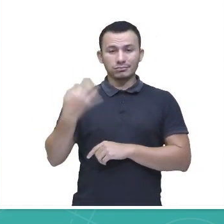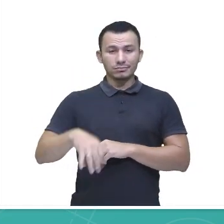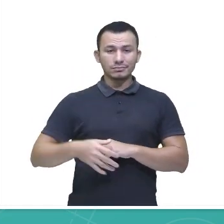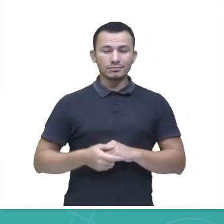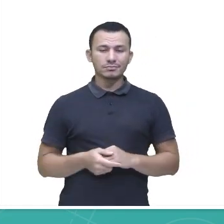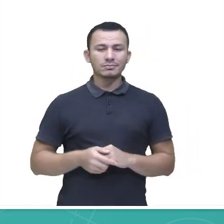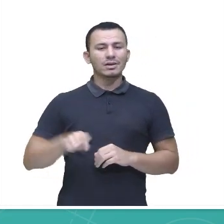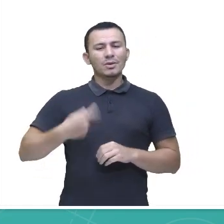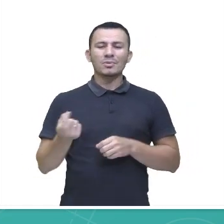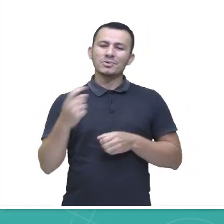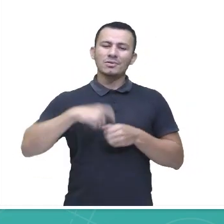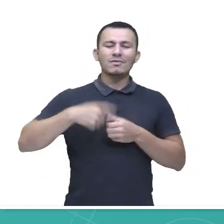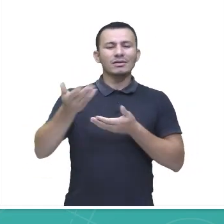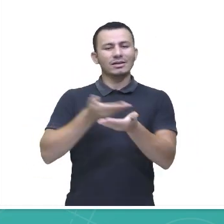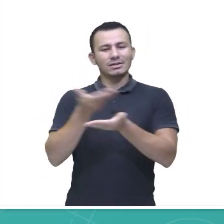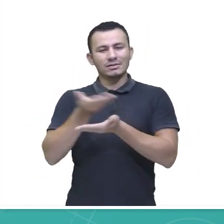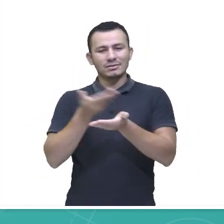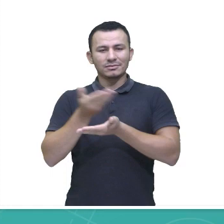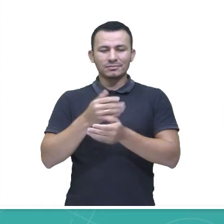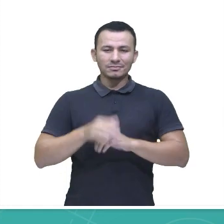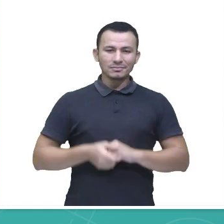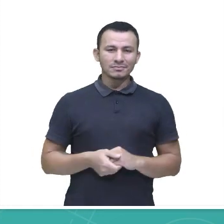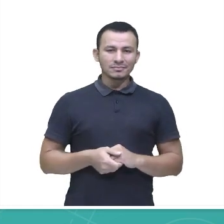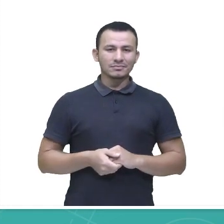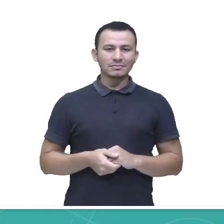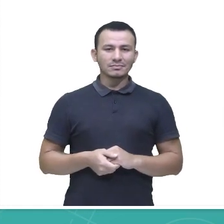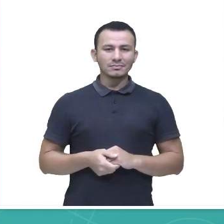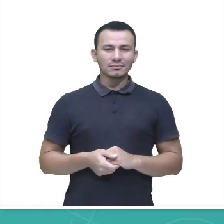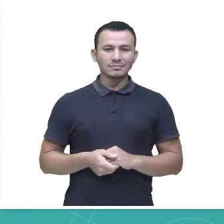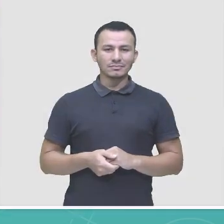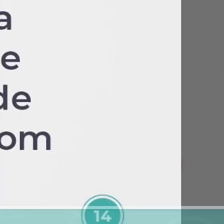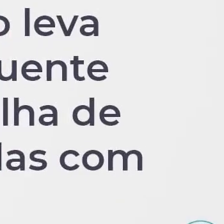E eu volto já já para conferir o trabalho de vocês.